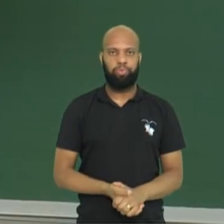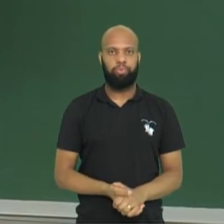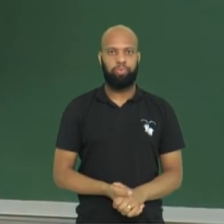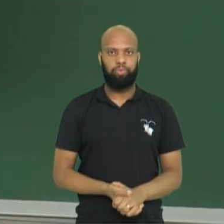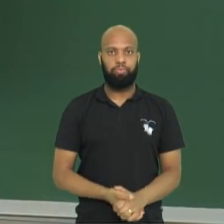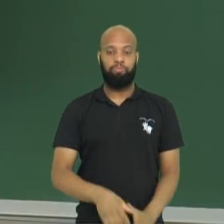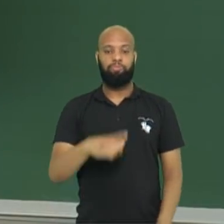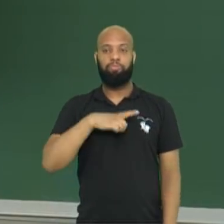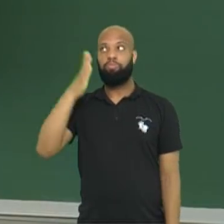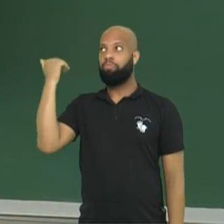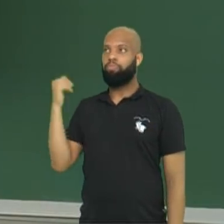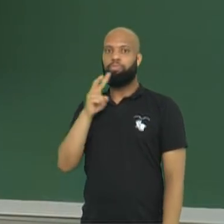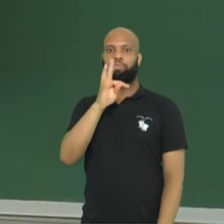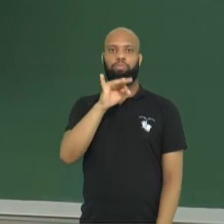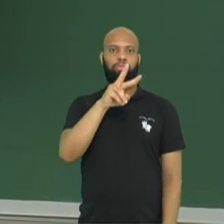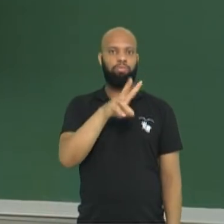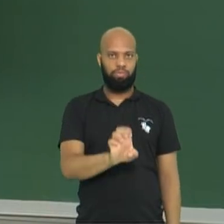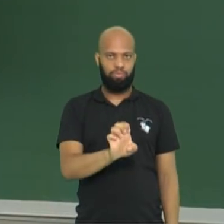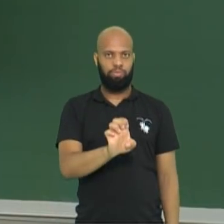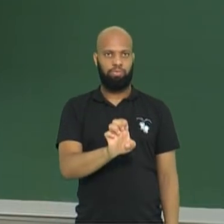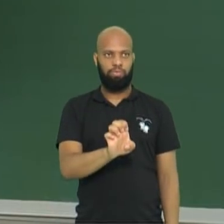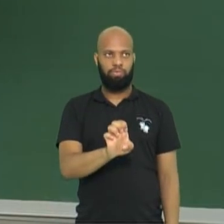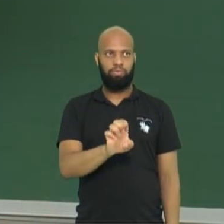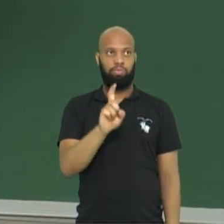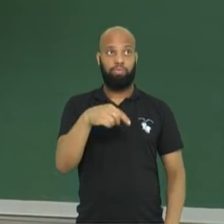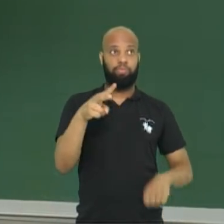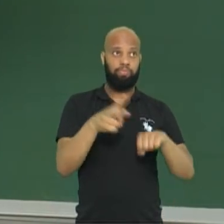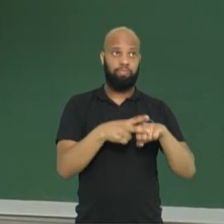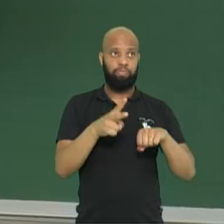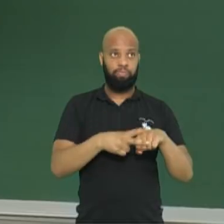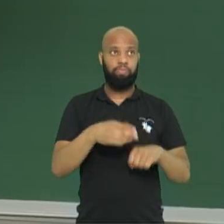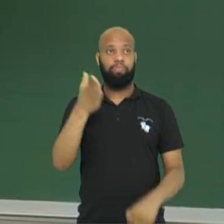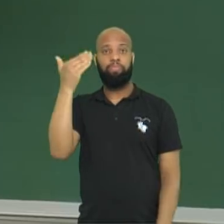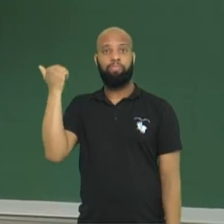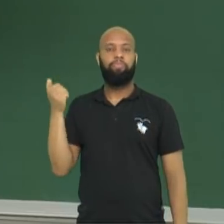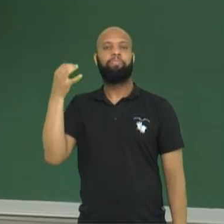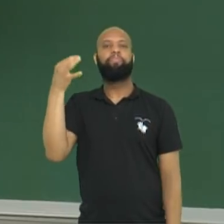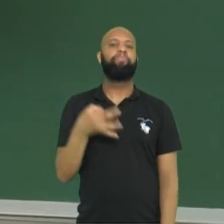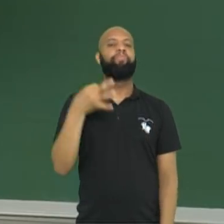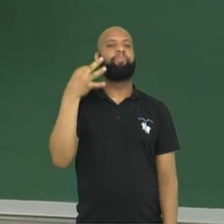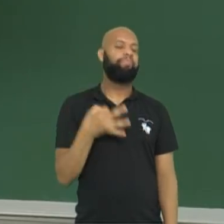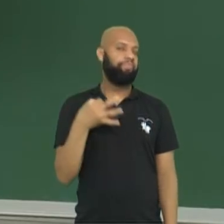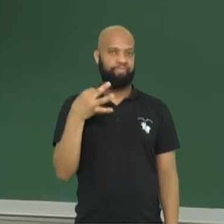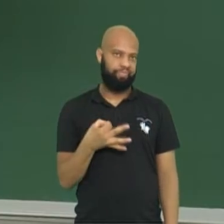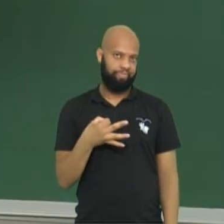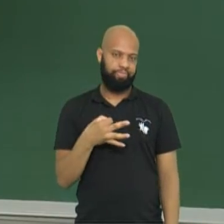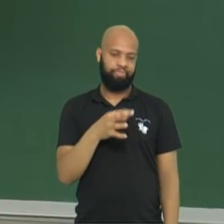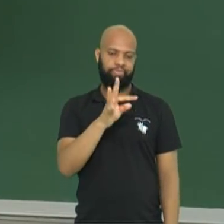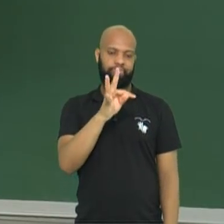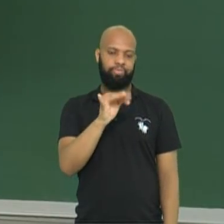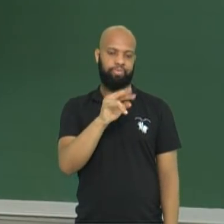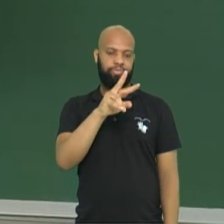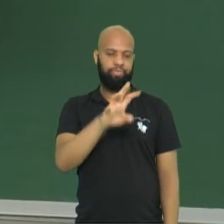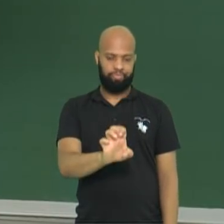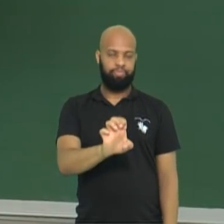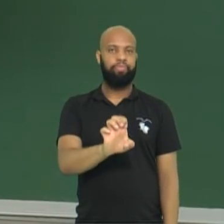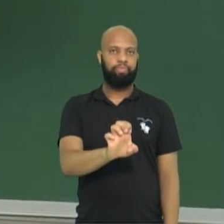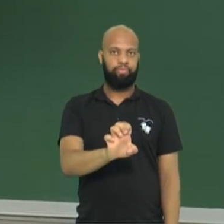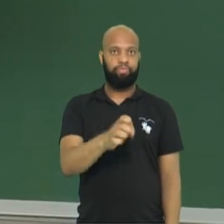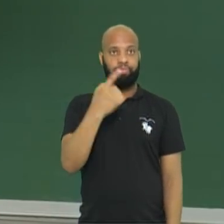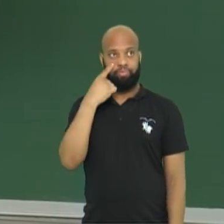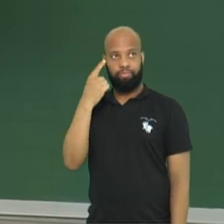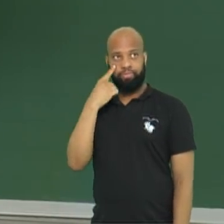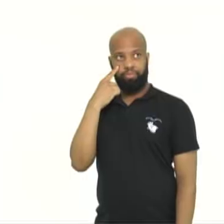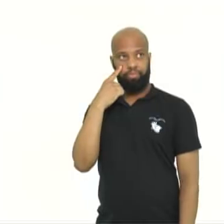frase, né? Tive era o verbo e ele estava no pretérito perfeito, né? Então, olha